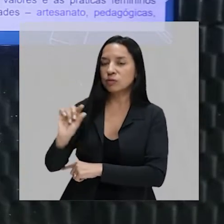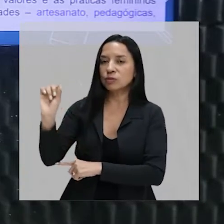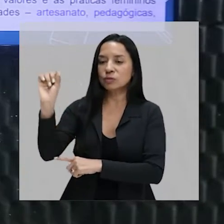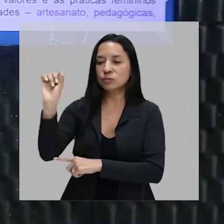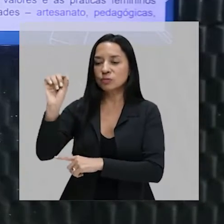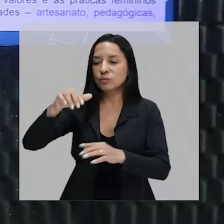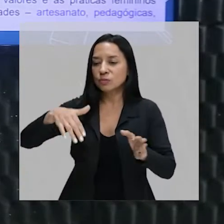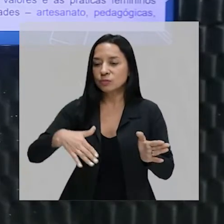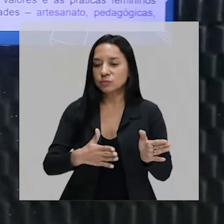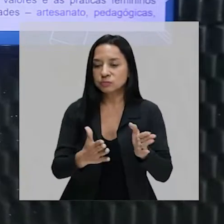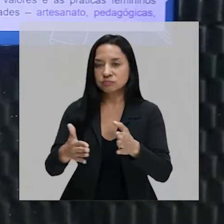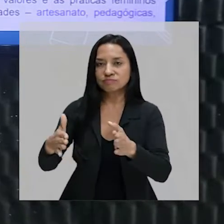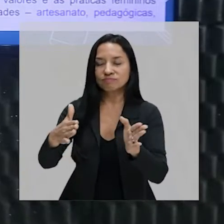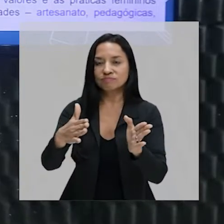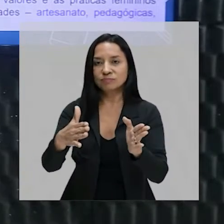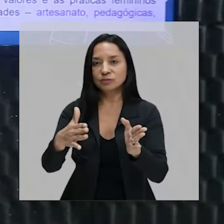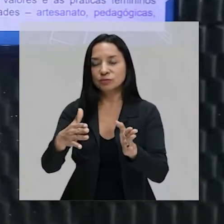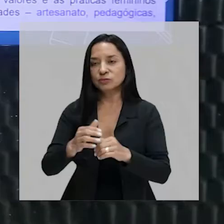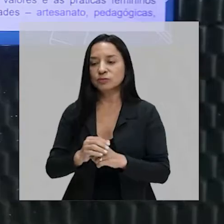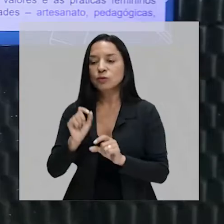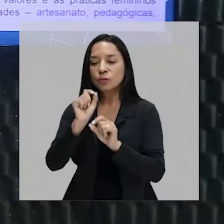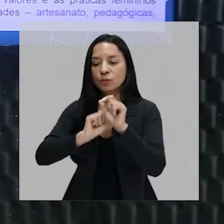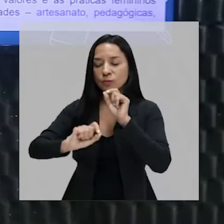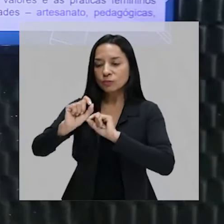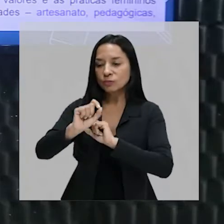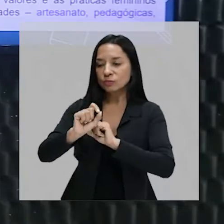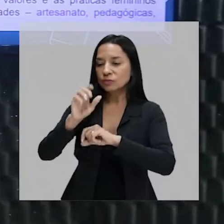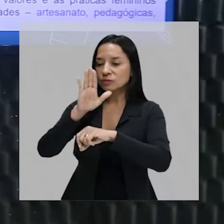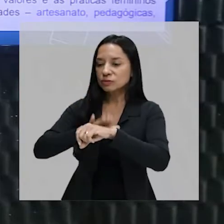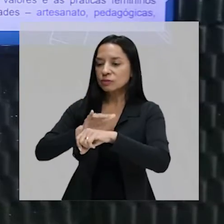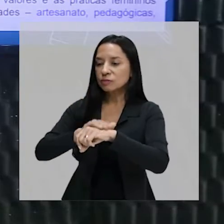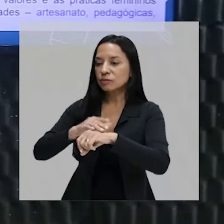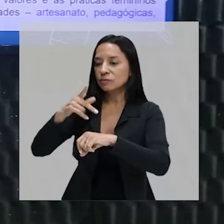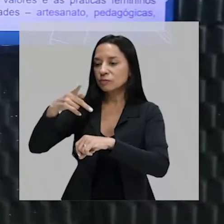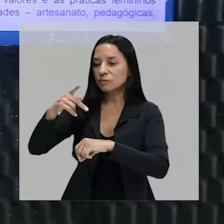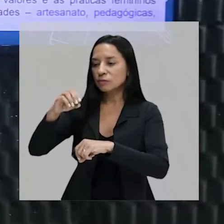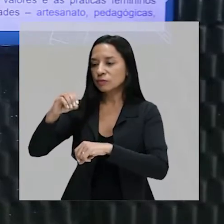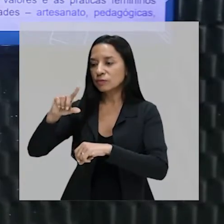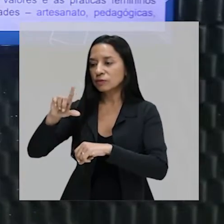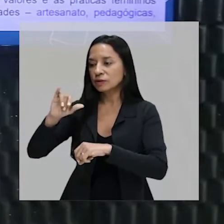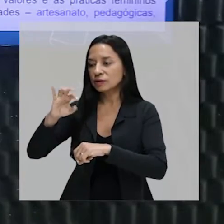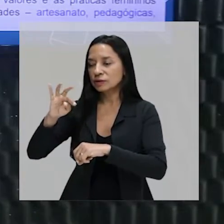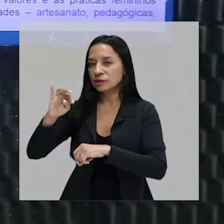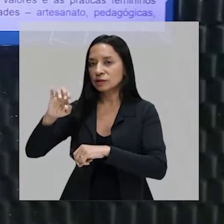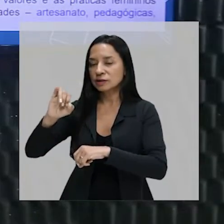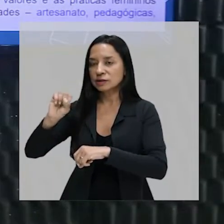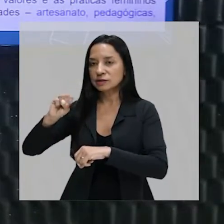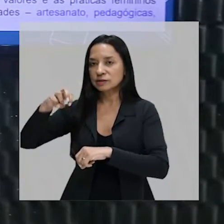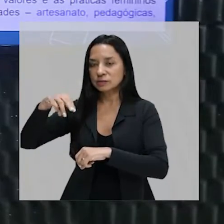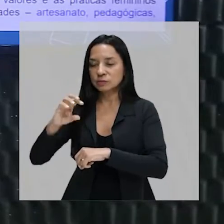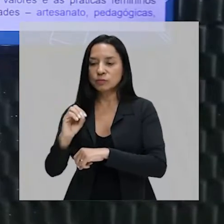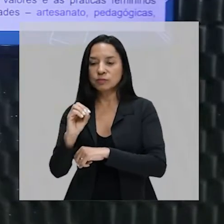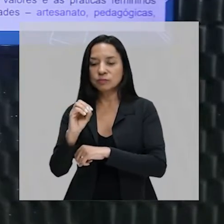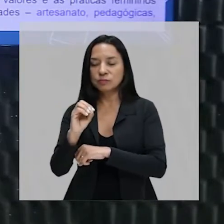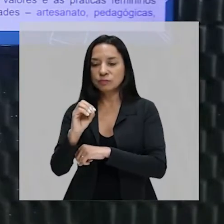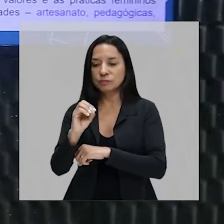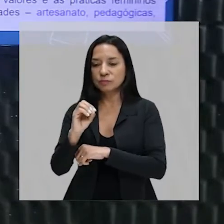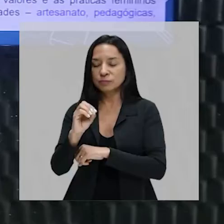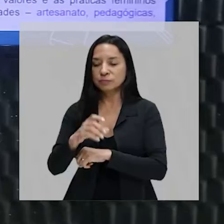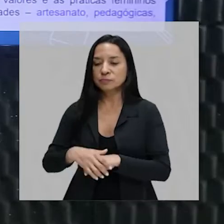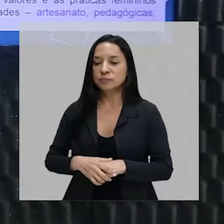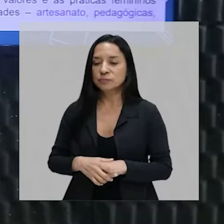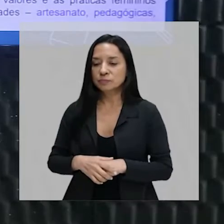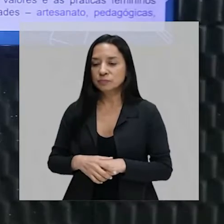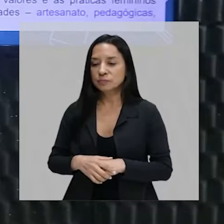os rios é o que nós chamamos a de politeísmo animista Esses povos de uma forma